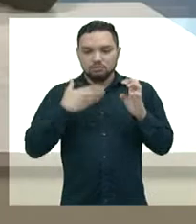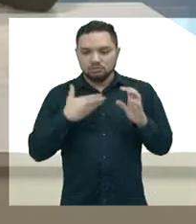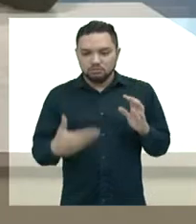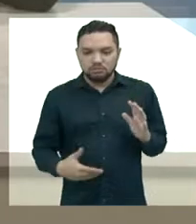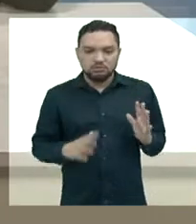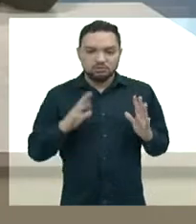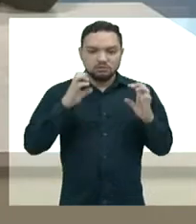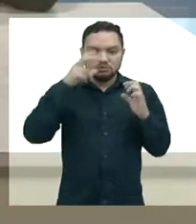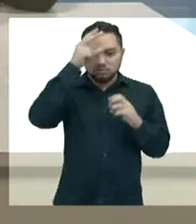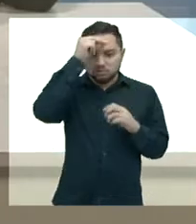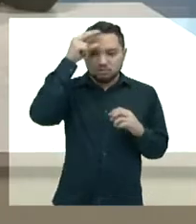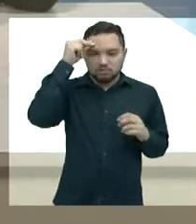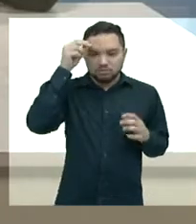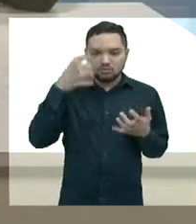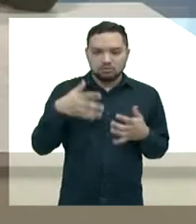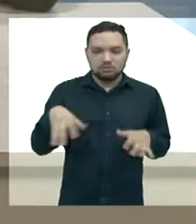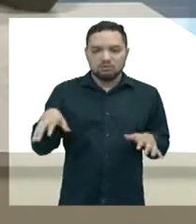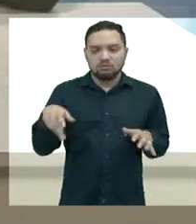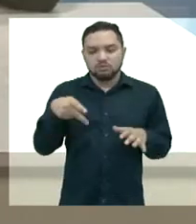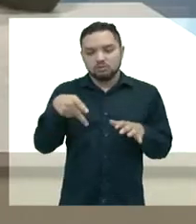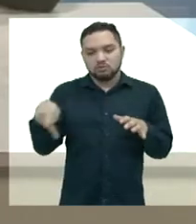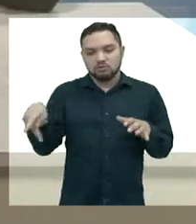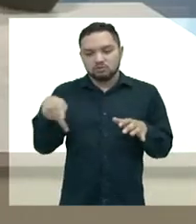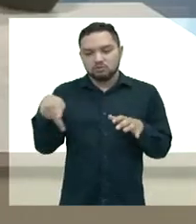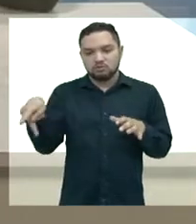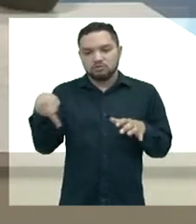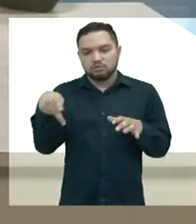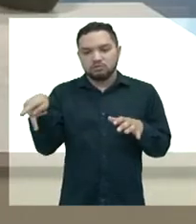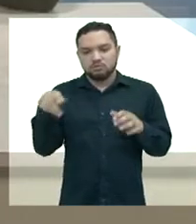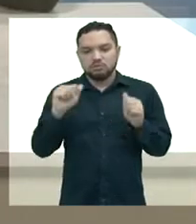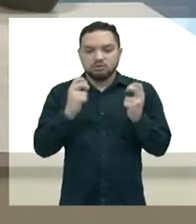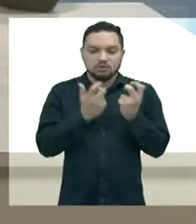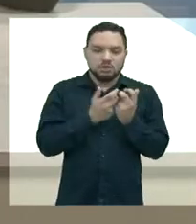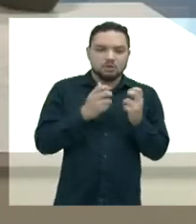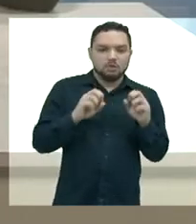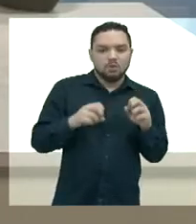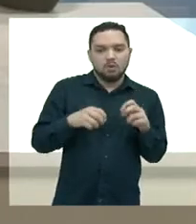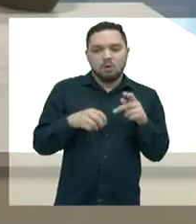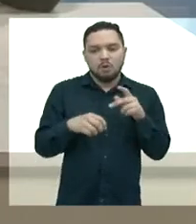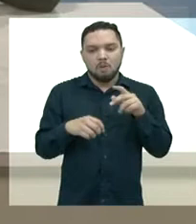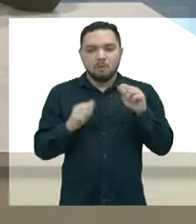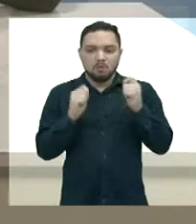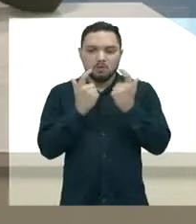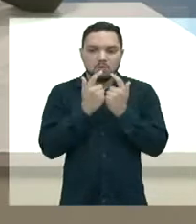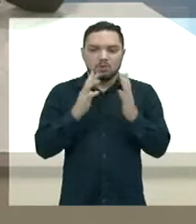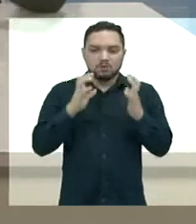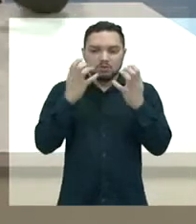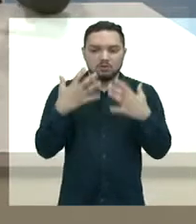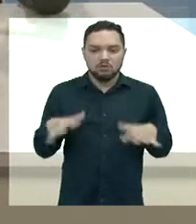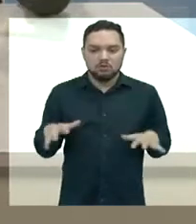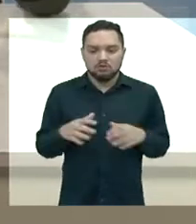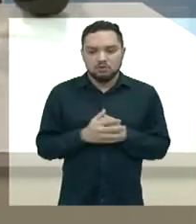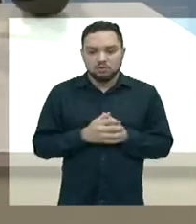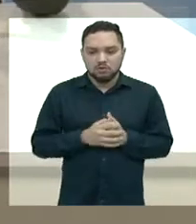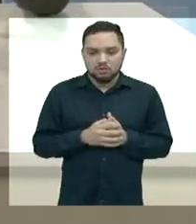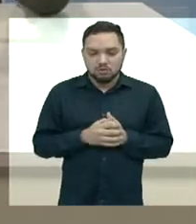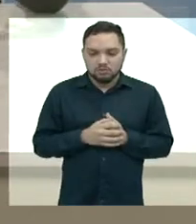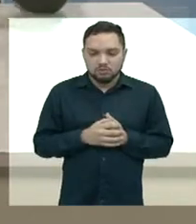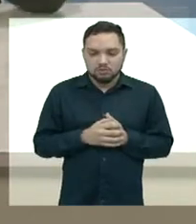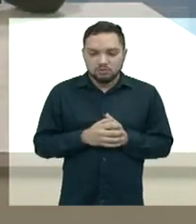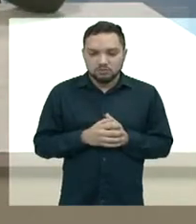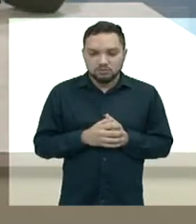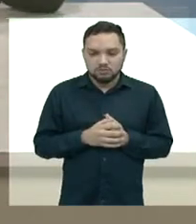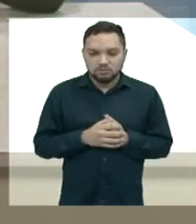com o prefeito, mas não briga com o presidente da Assembleia e nem com o presidente da Câmara Municipal. Em síntese, não briga com seus pares.